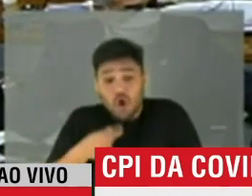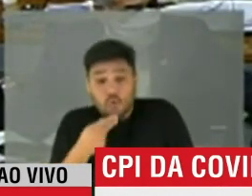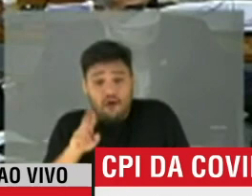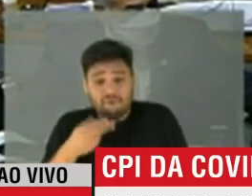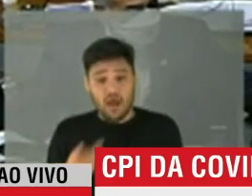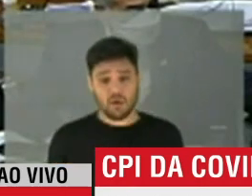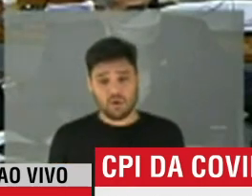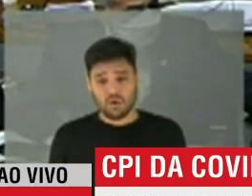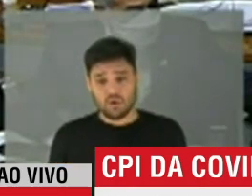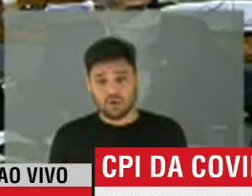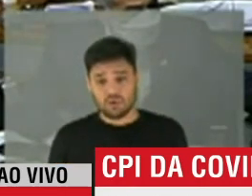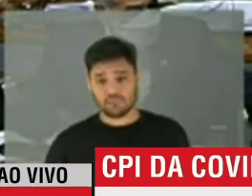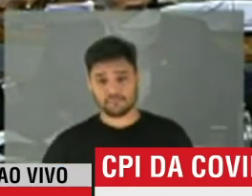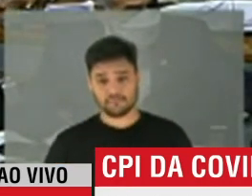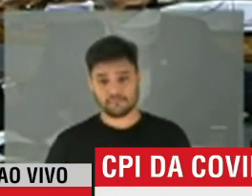falar.